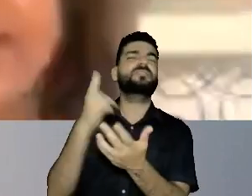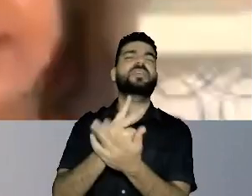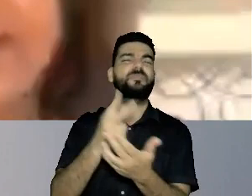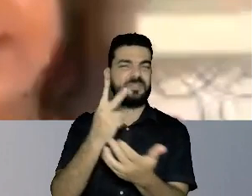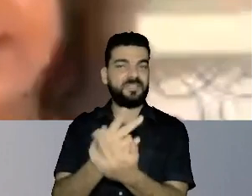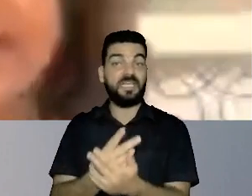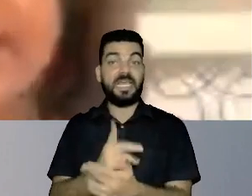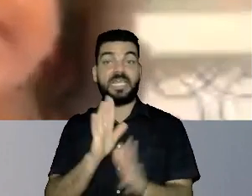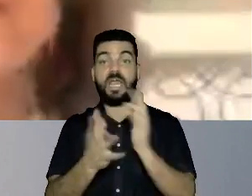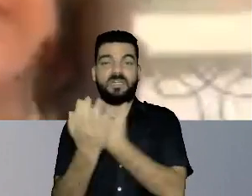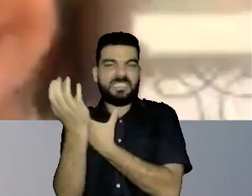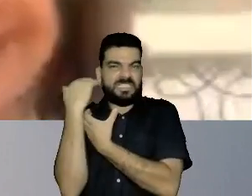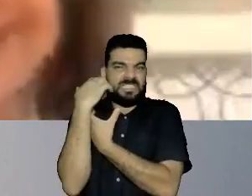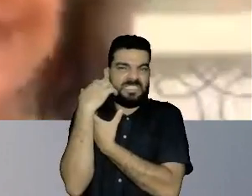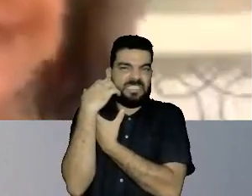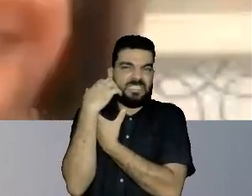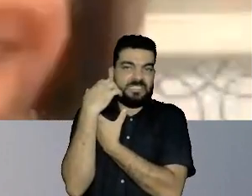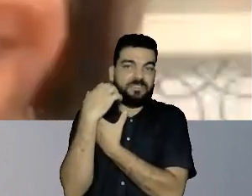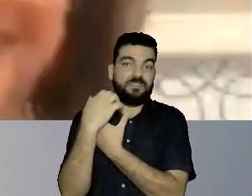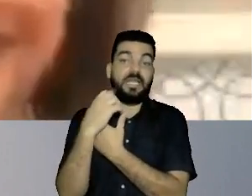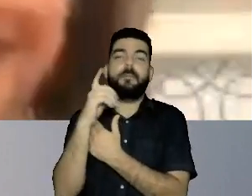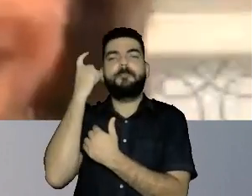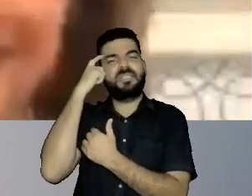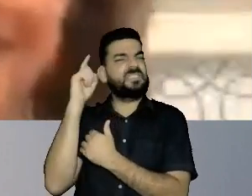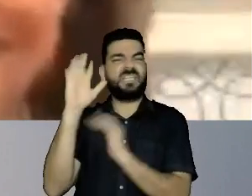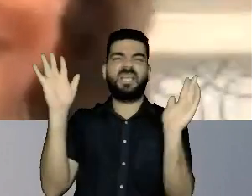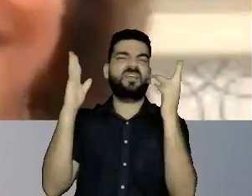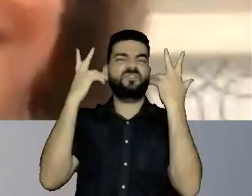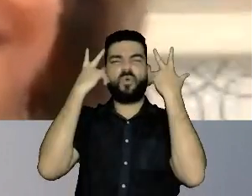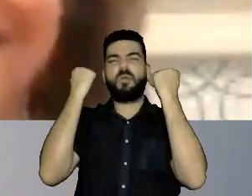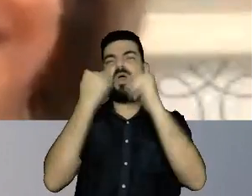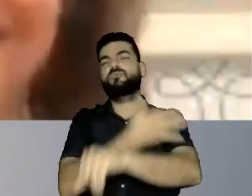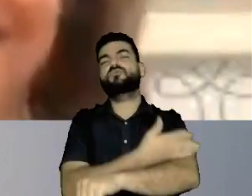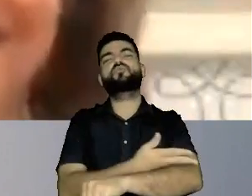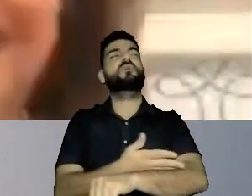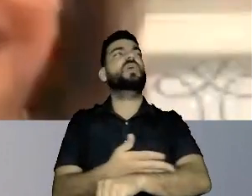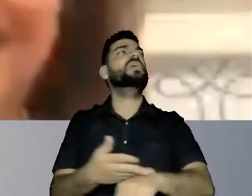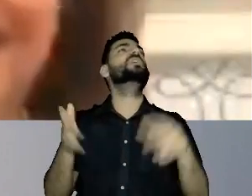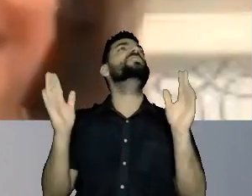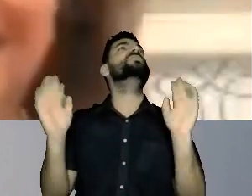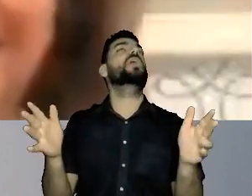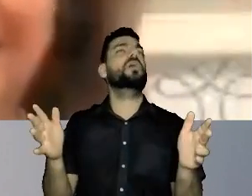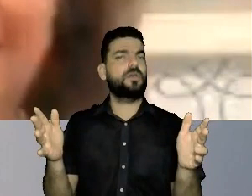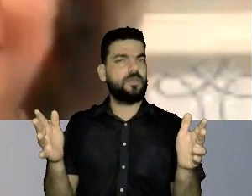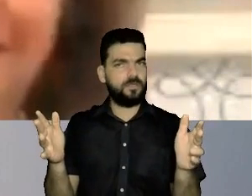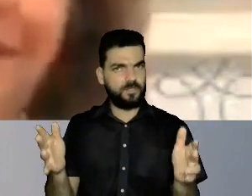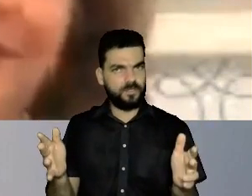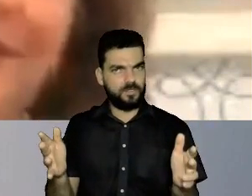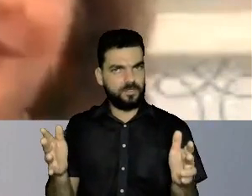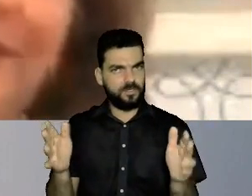bombardeados diariamente com uma série de imagens. Essas imagens ficam introjetadas